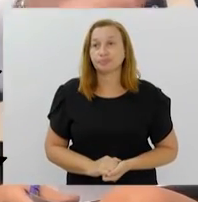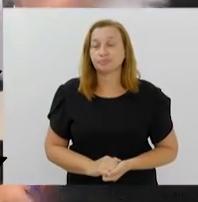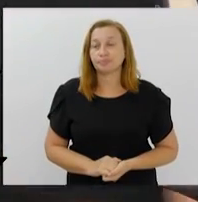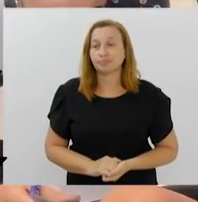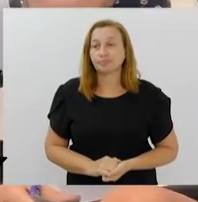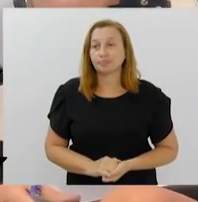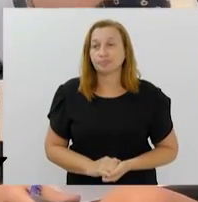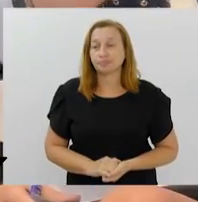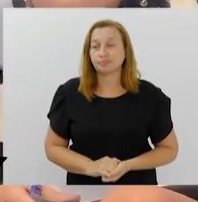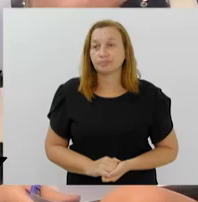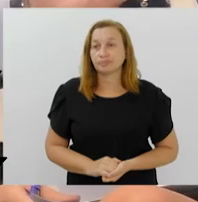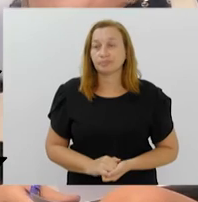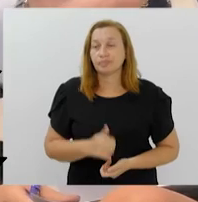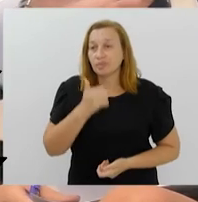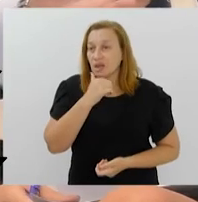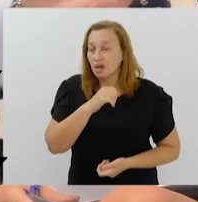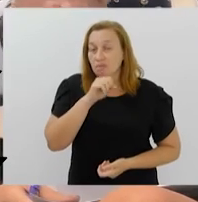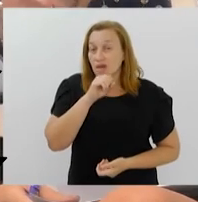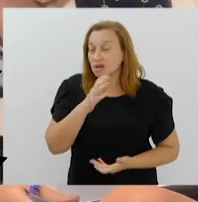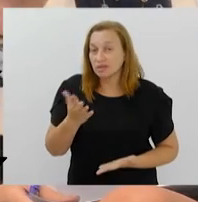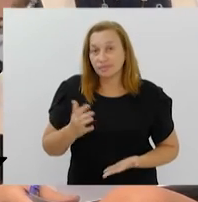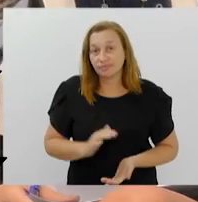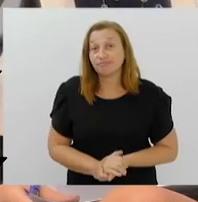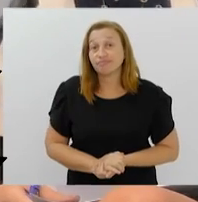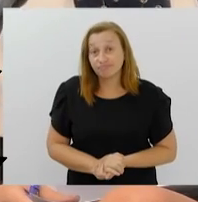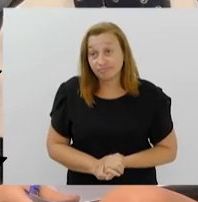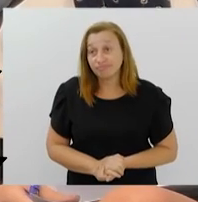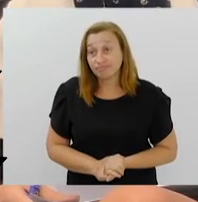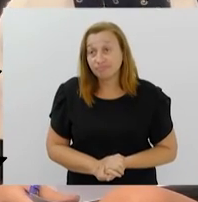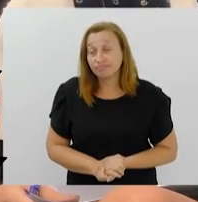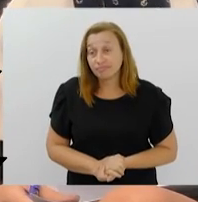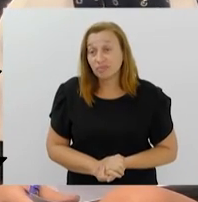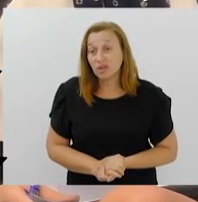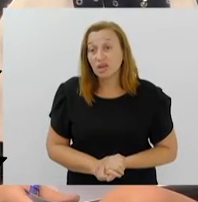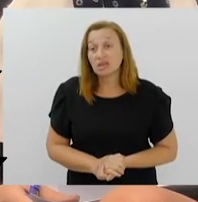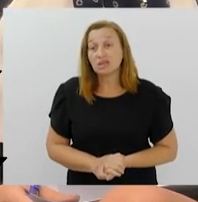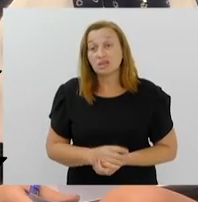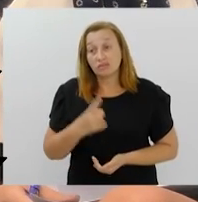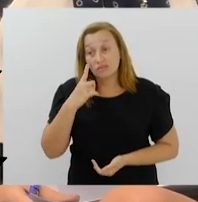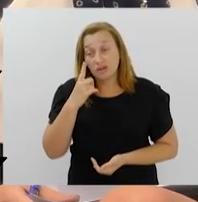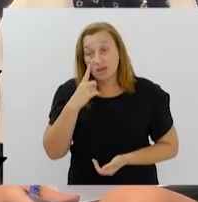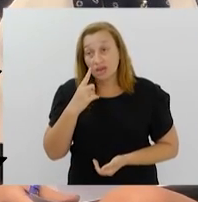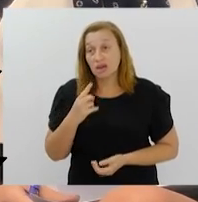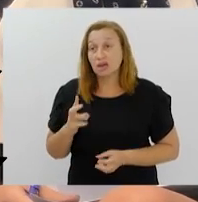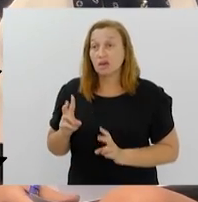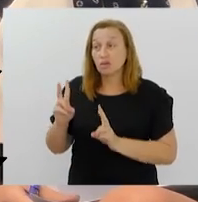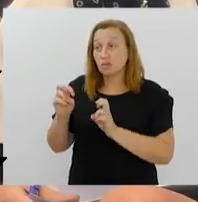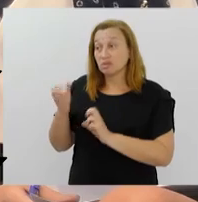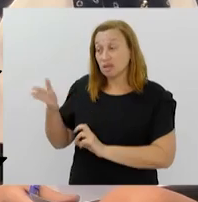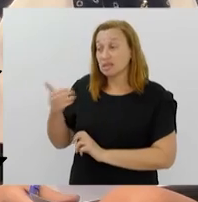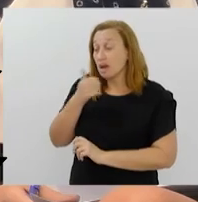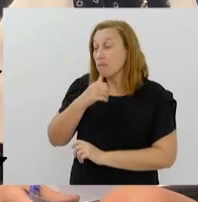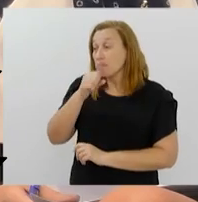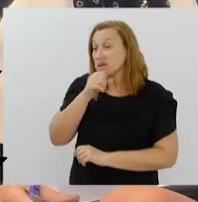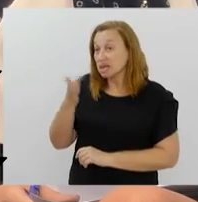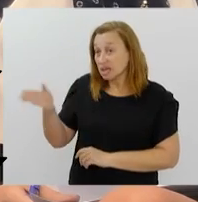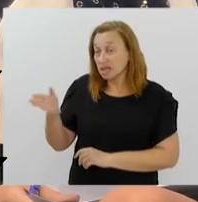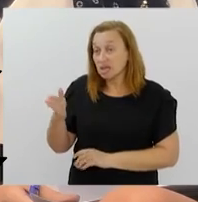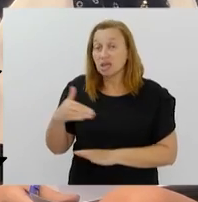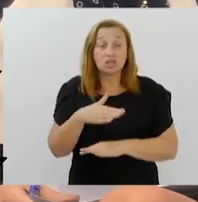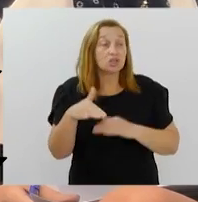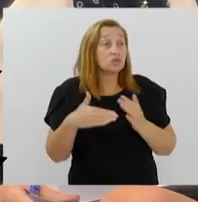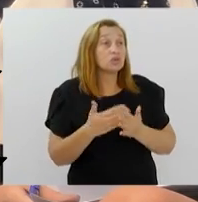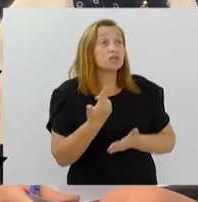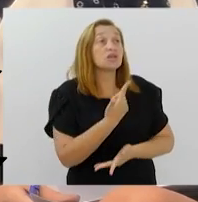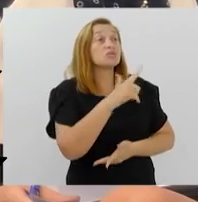mãe mãe de manifestação veja se a gente pegar o caso da dessa mãe da leonela é o caso de toda